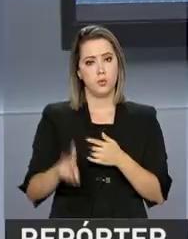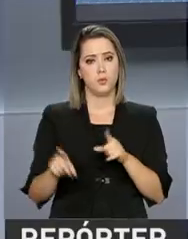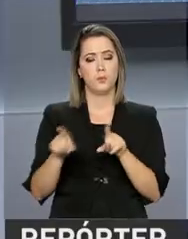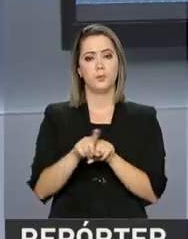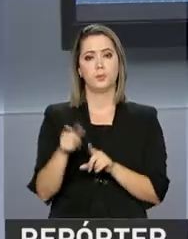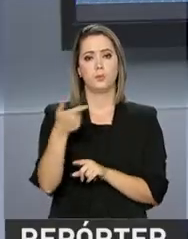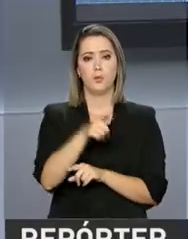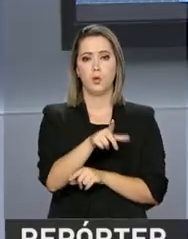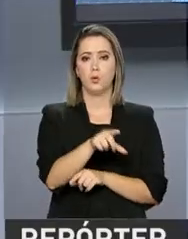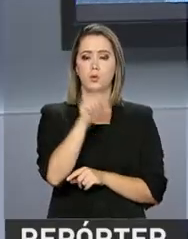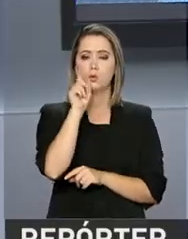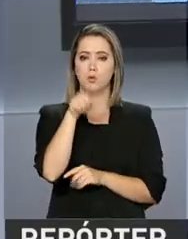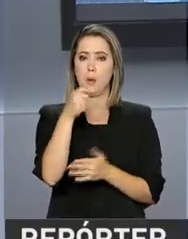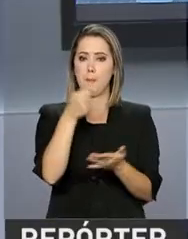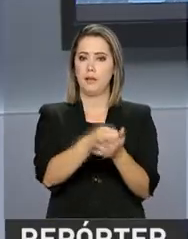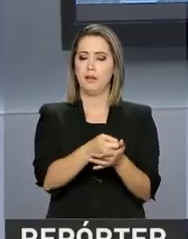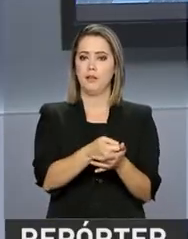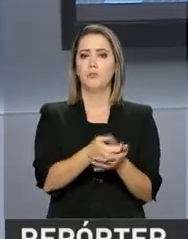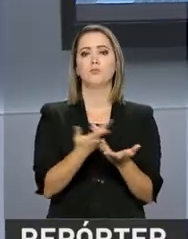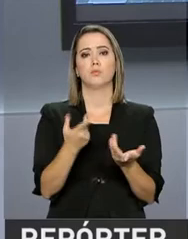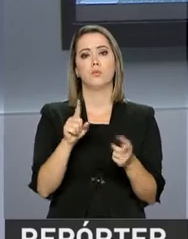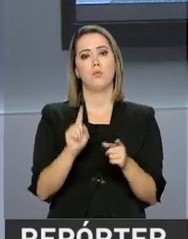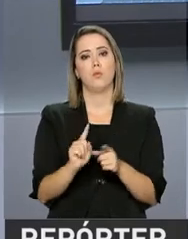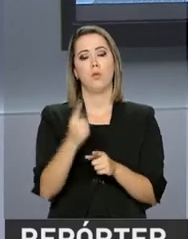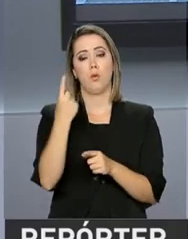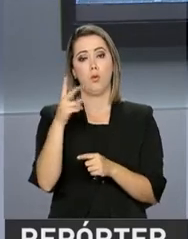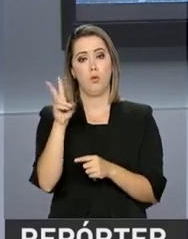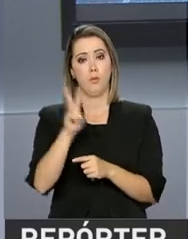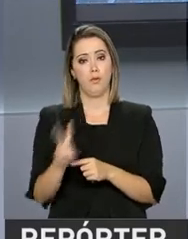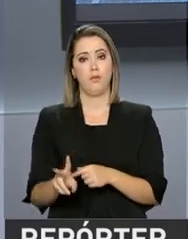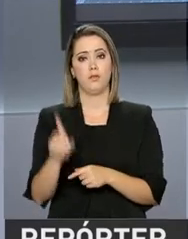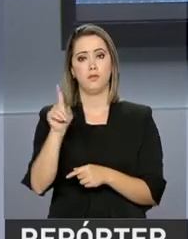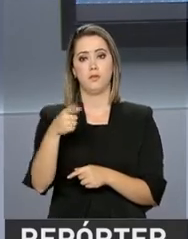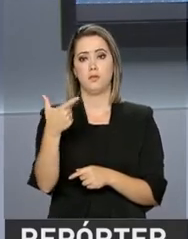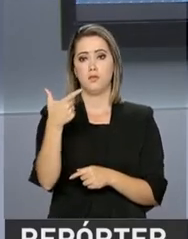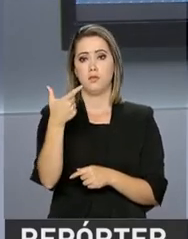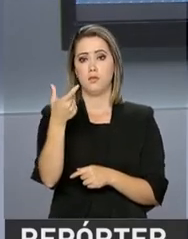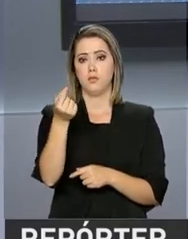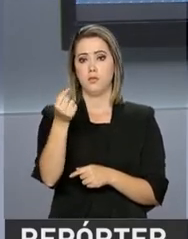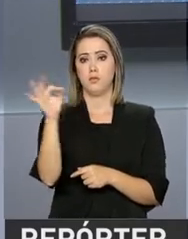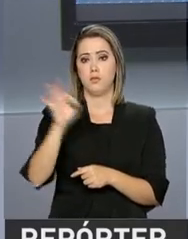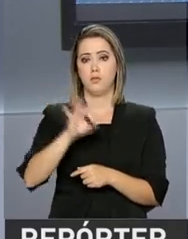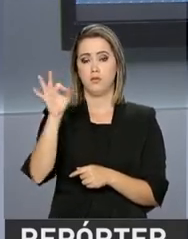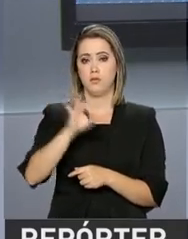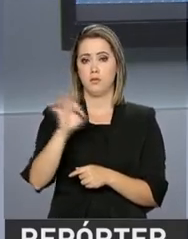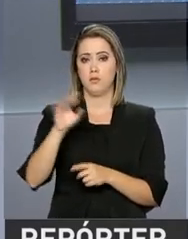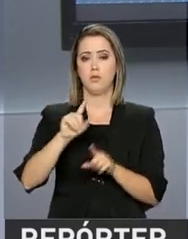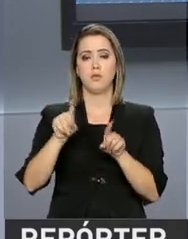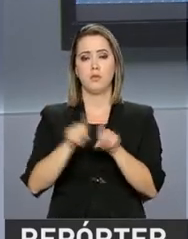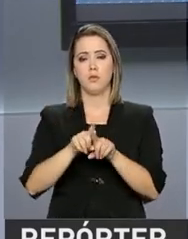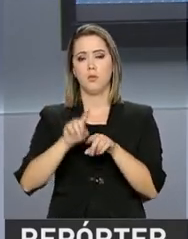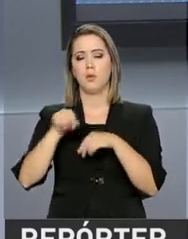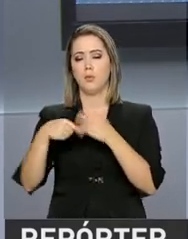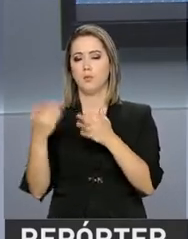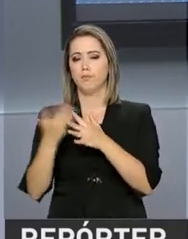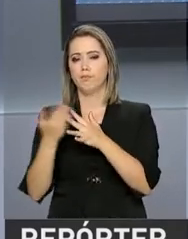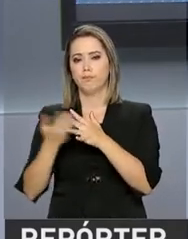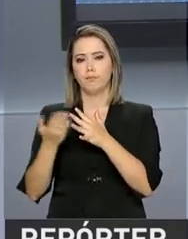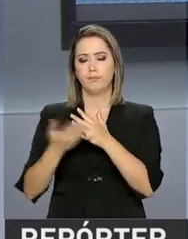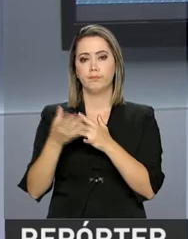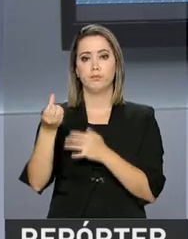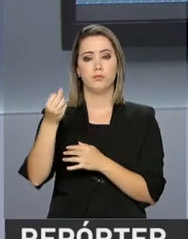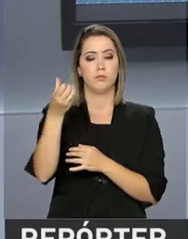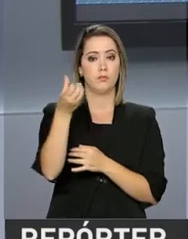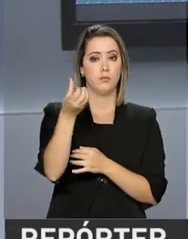uma outra opção é o pagamento à vista em espécie de 20% da dívida e parcelamento do restante em até